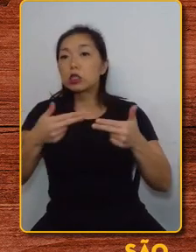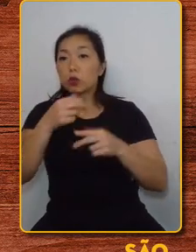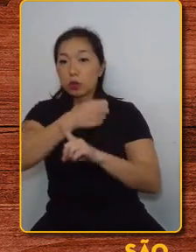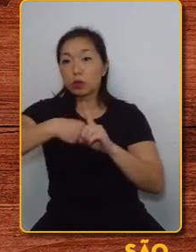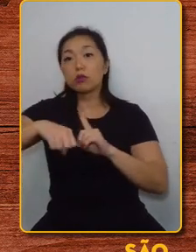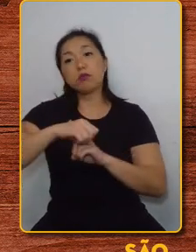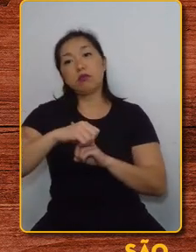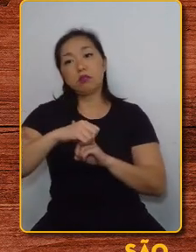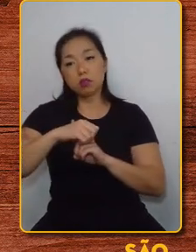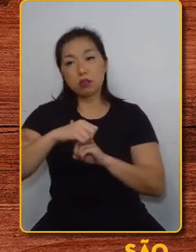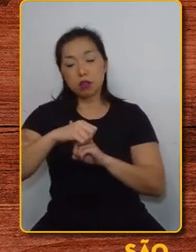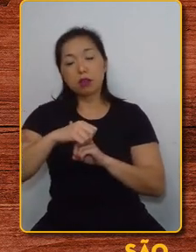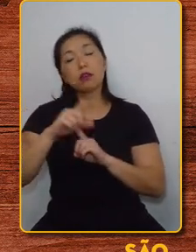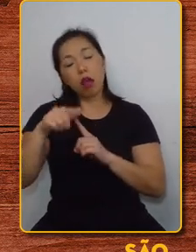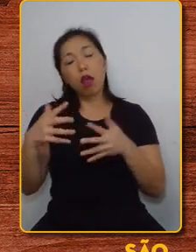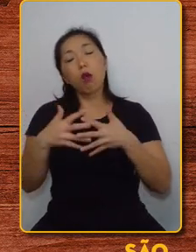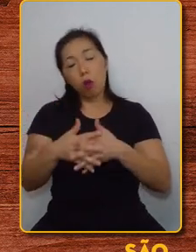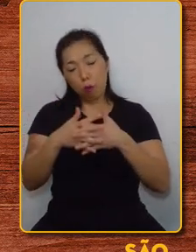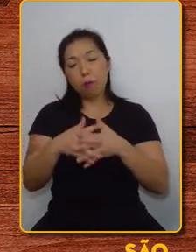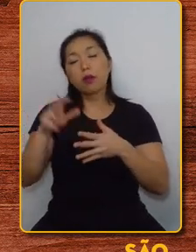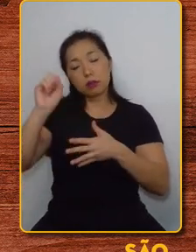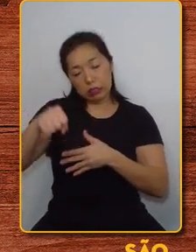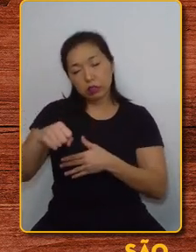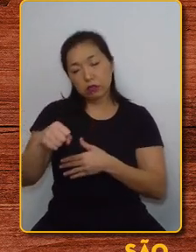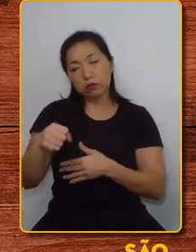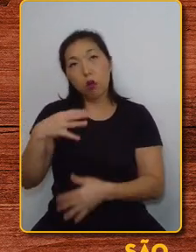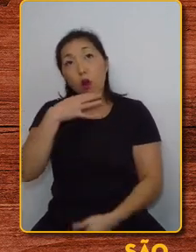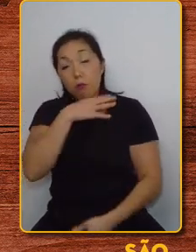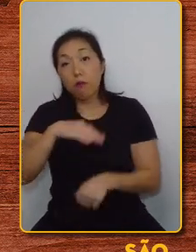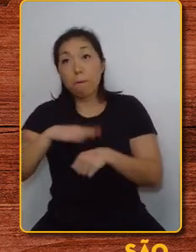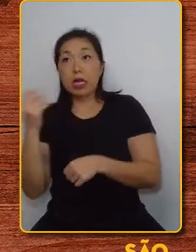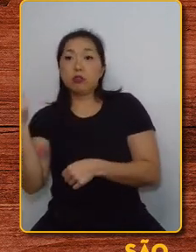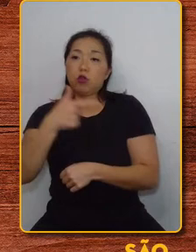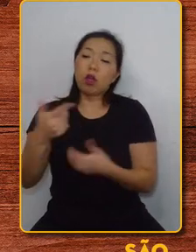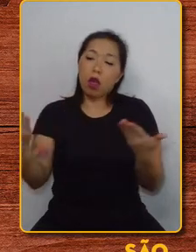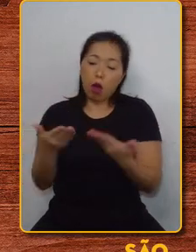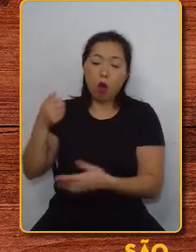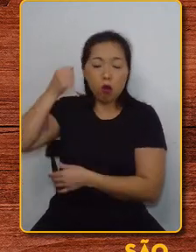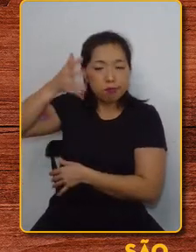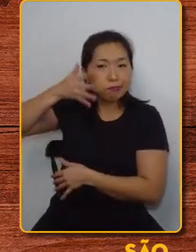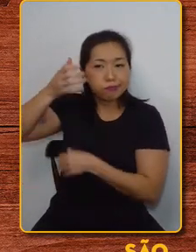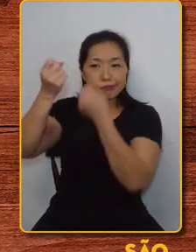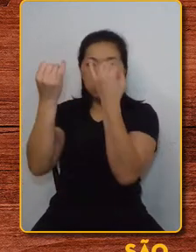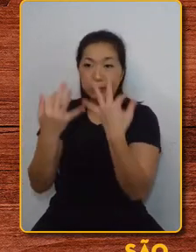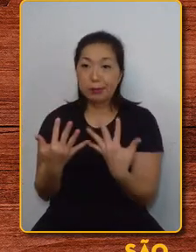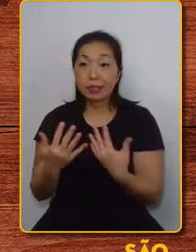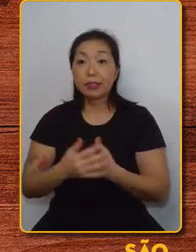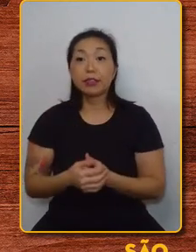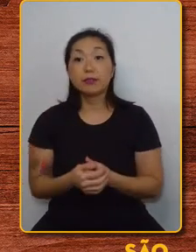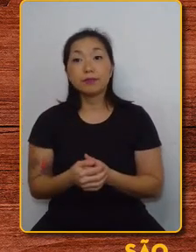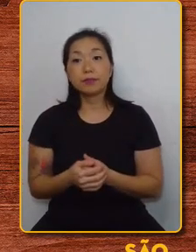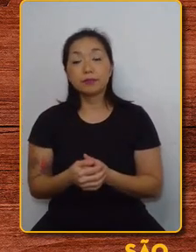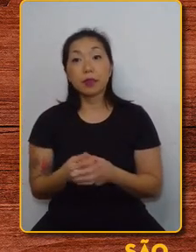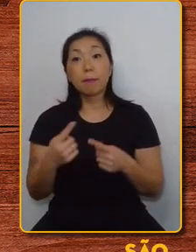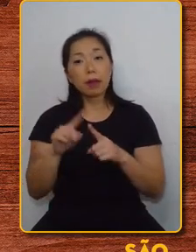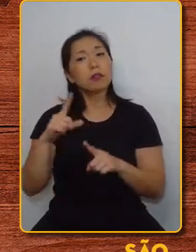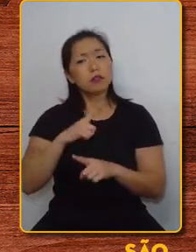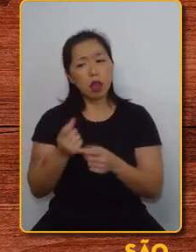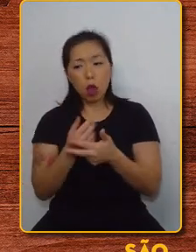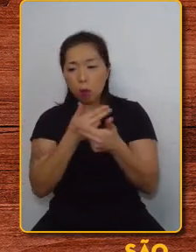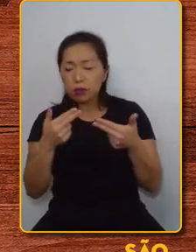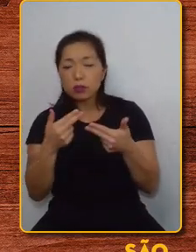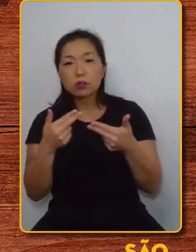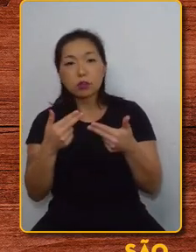do que, obviamente, eu vou falar agora, mas que tem alguns nortes que, determinam como o